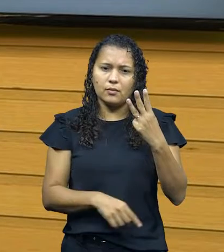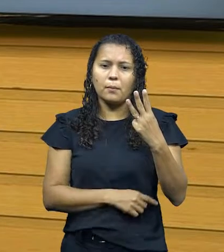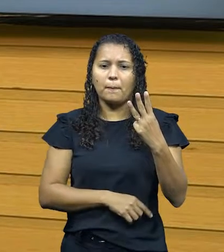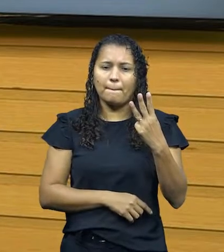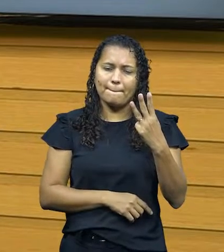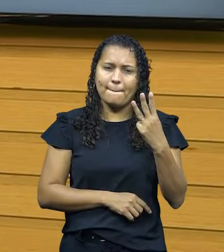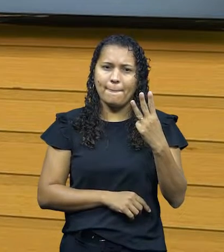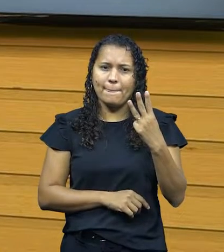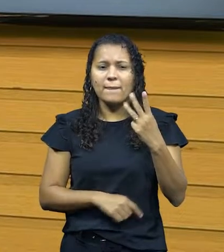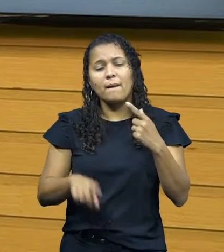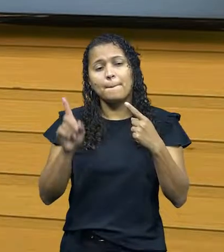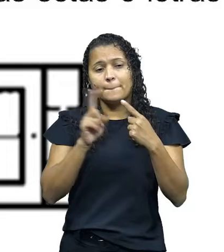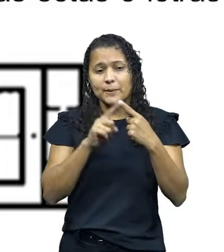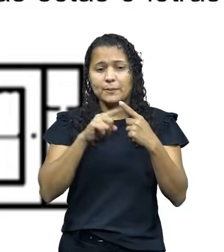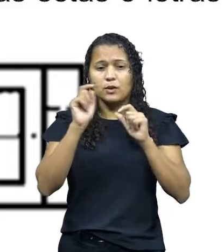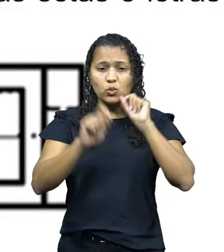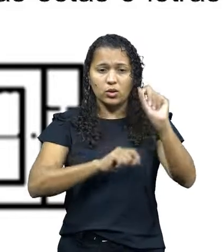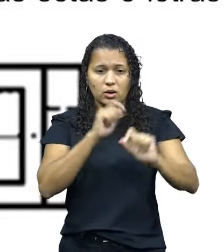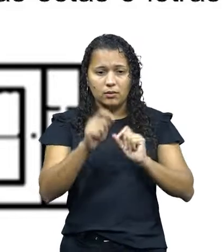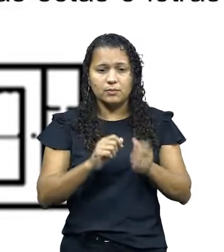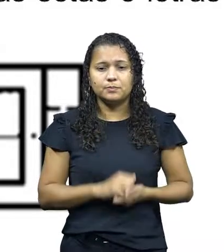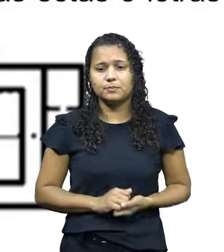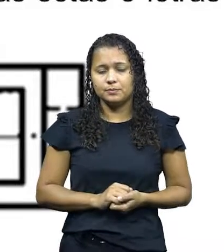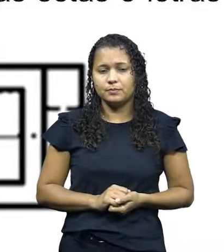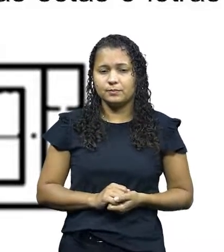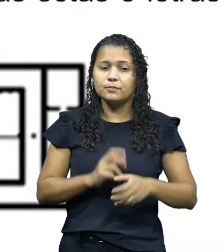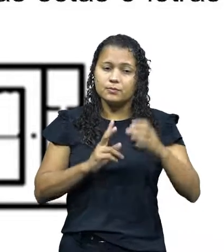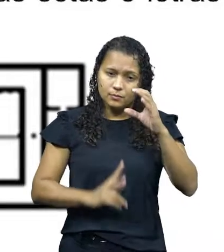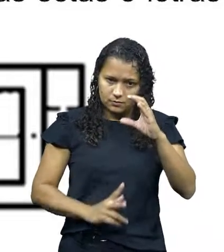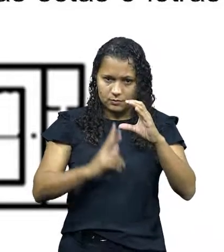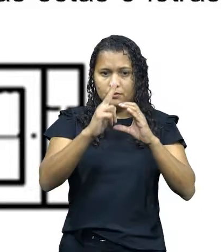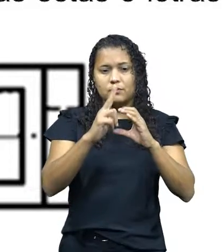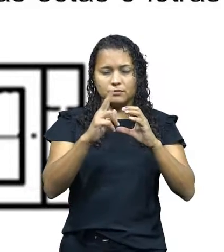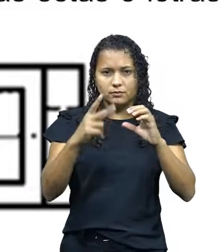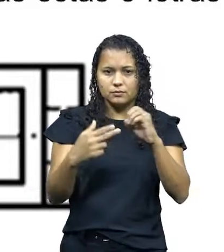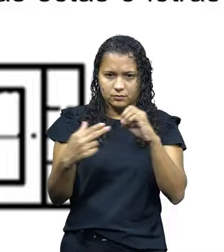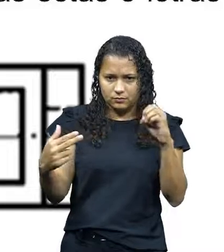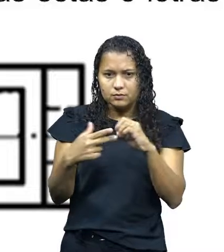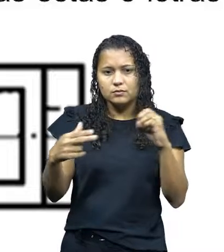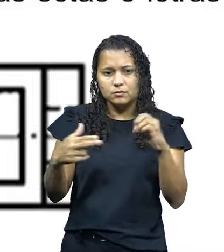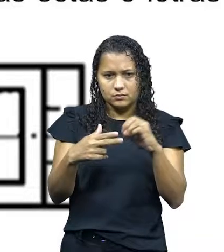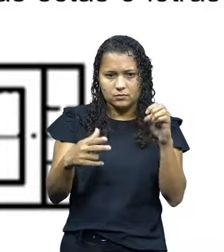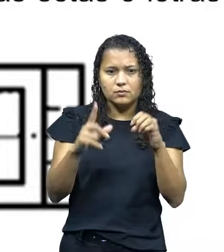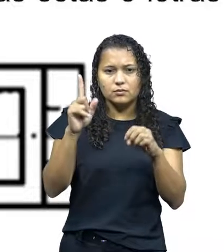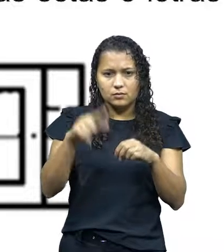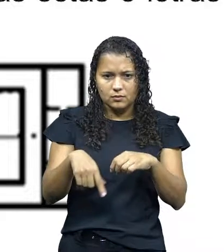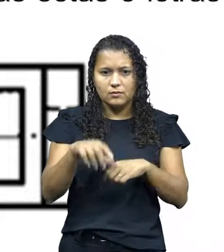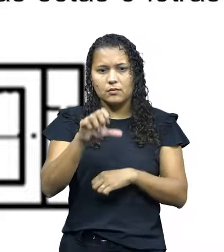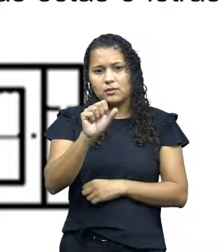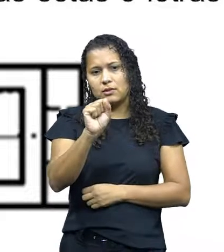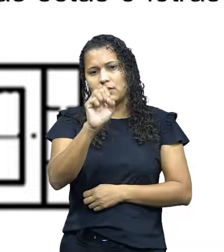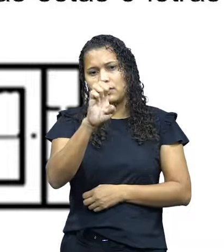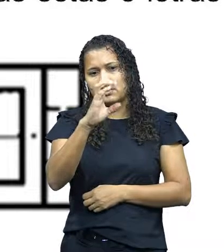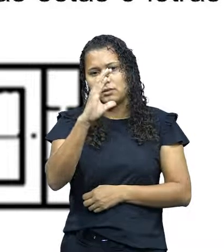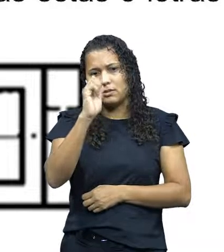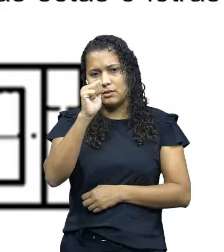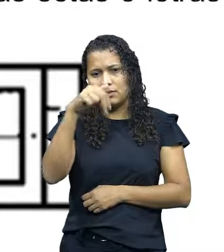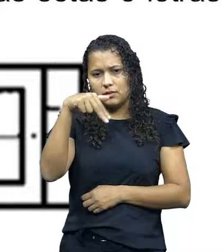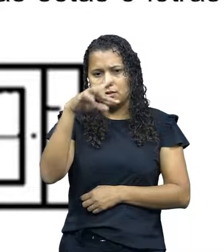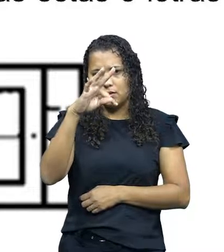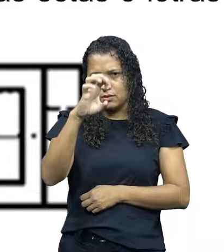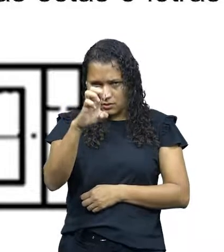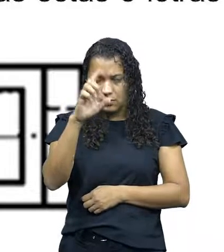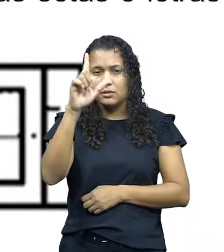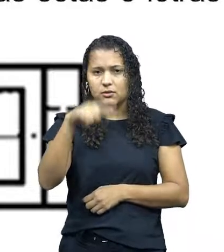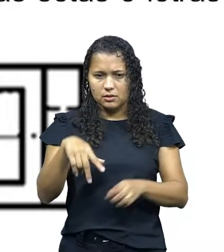atividades a serem realizadas, 3 passos. Então, o primeiro passo, a gente faz o corte com o objeto por um plano secante, que é o